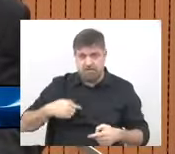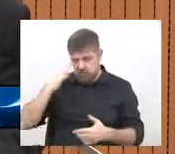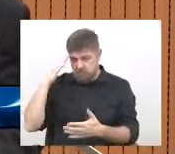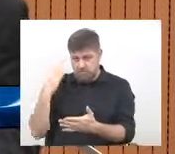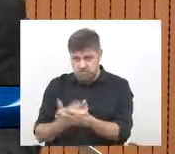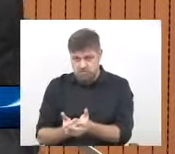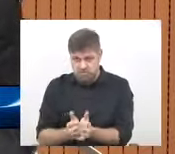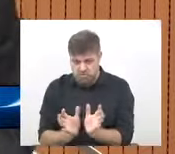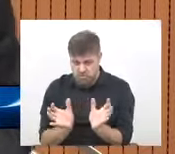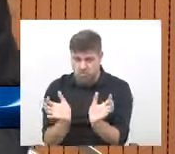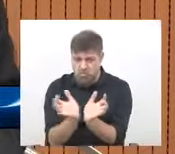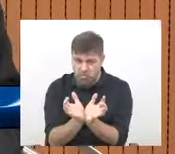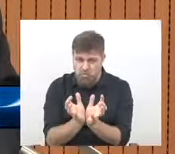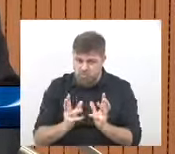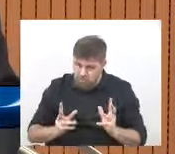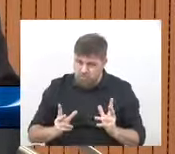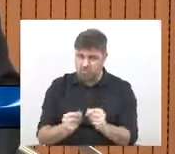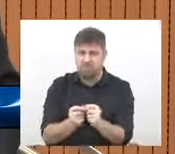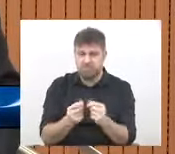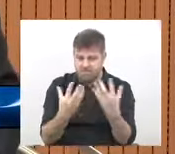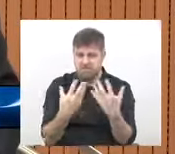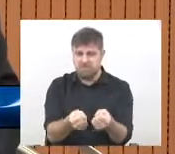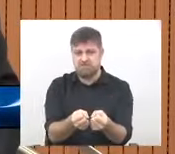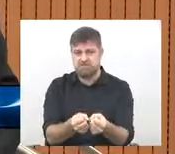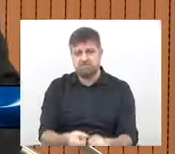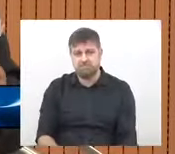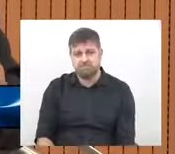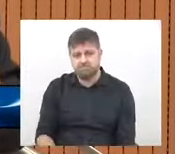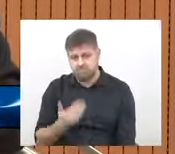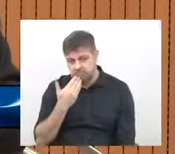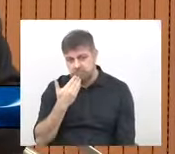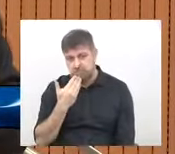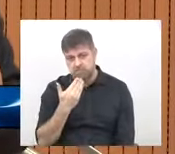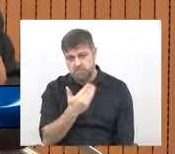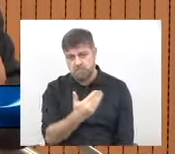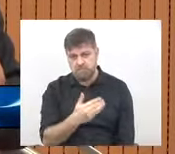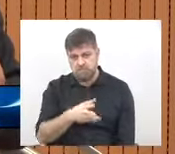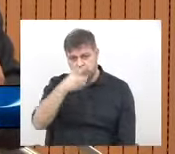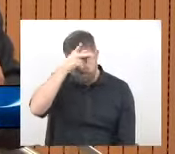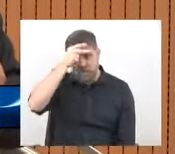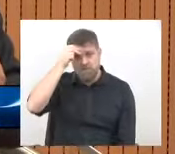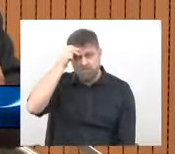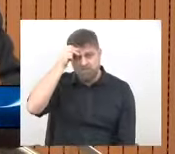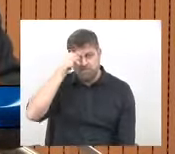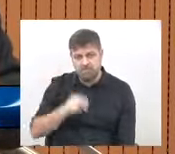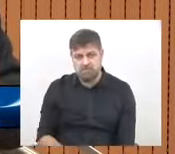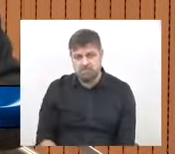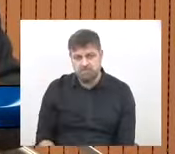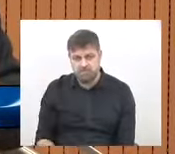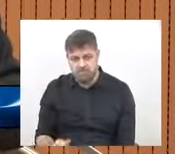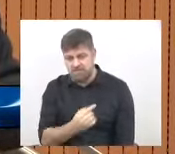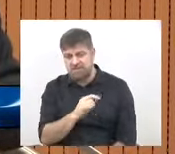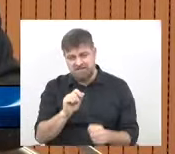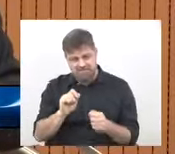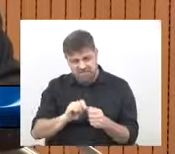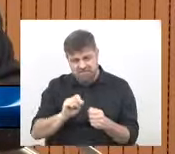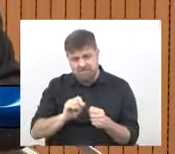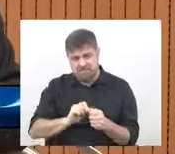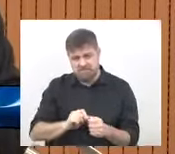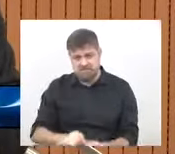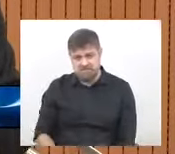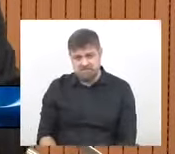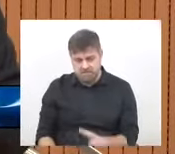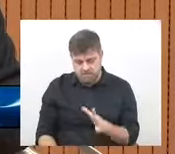essas comissões aprovarão esta lei. E o que nós pedimos aí ao prefeito municipal é que faça, que